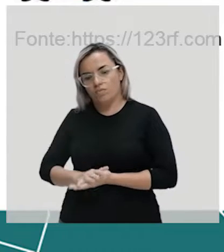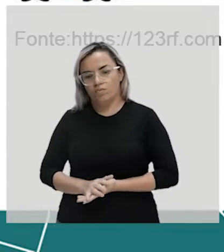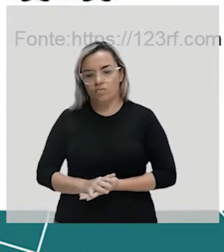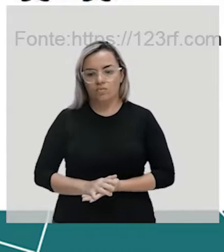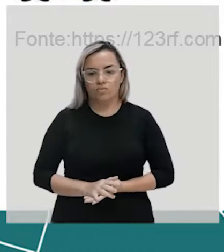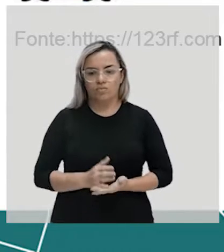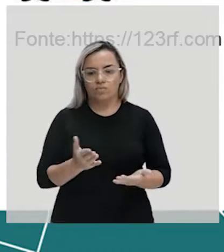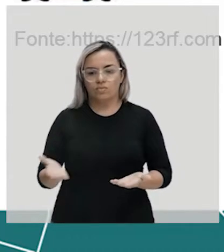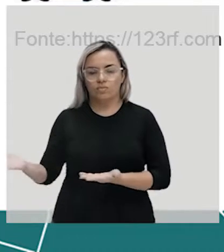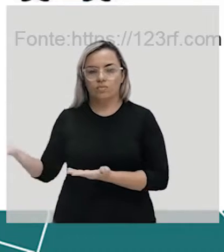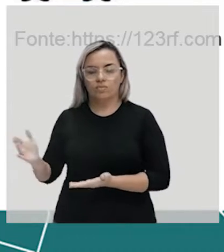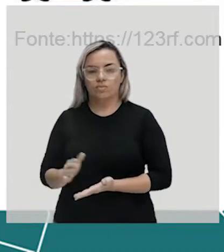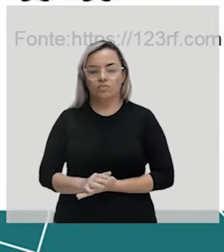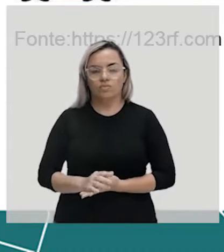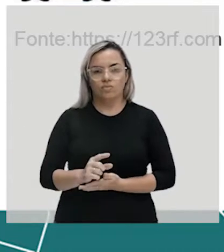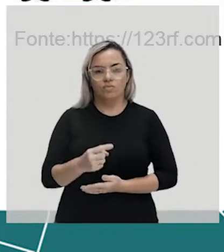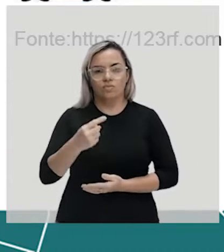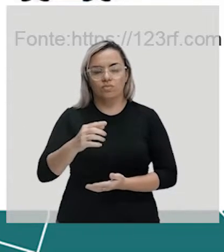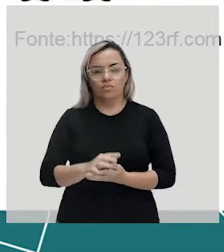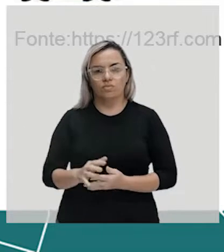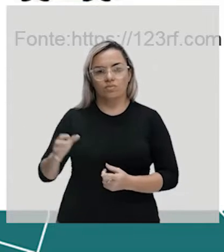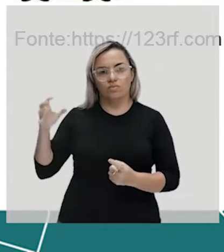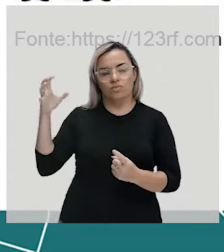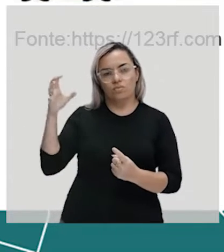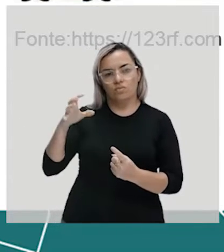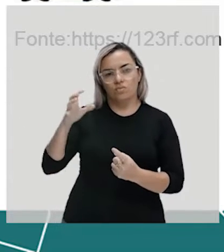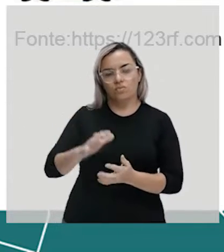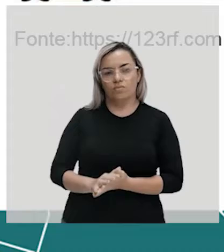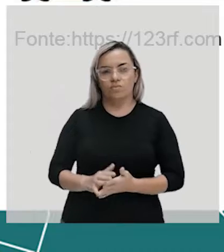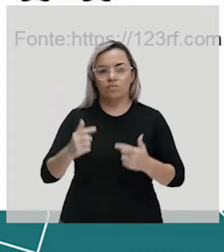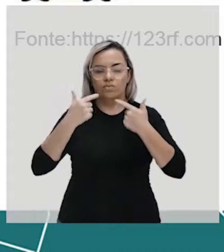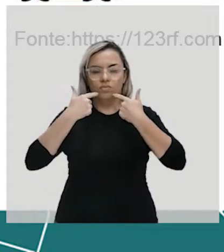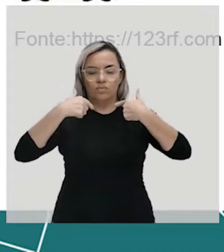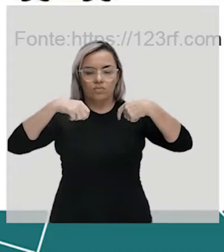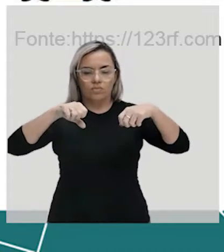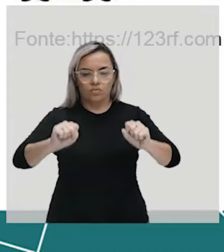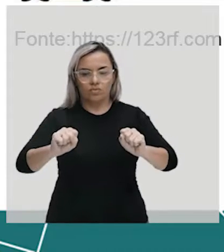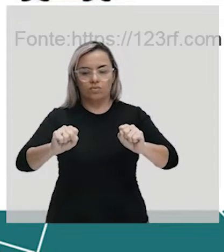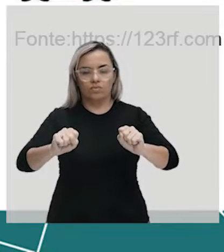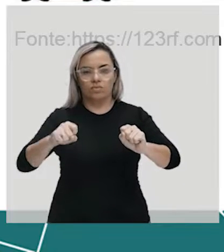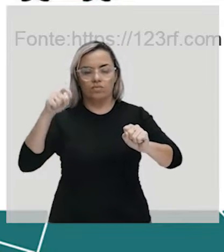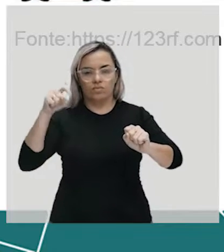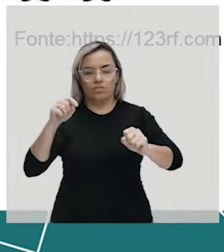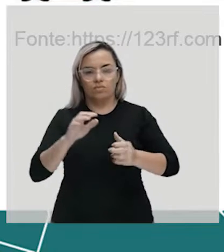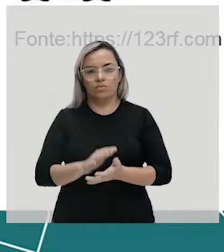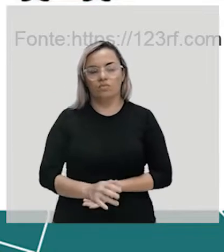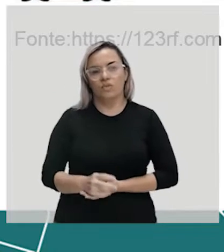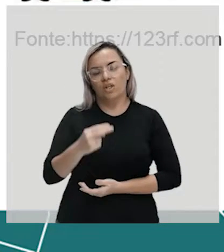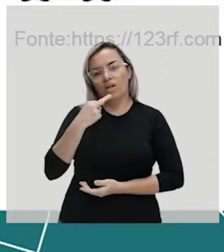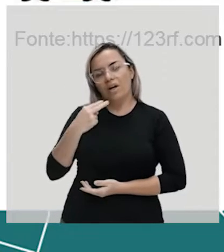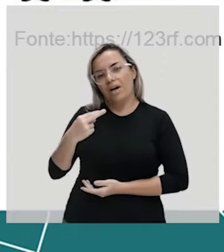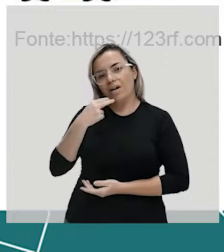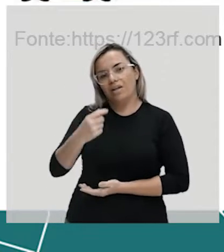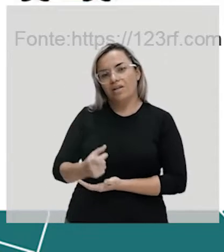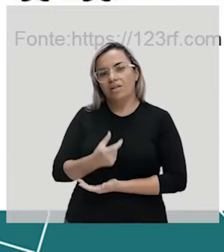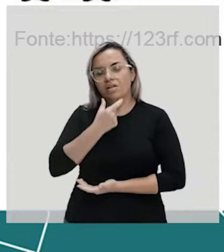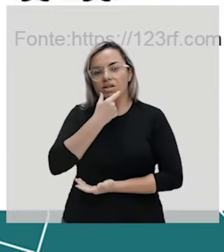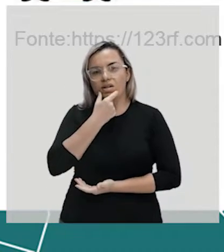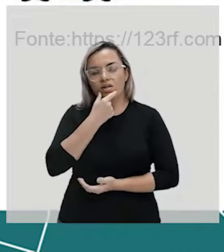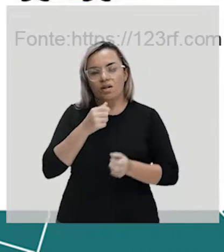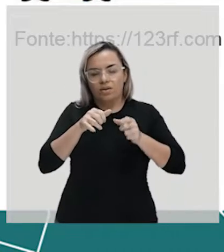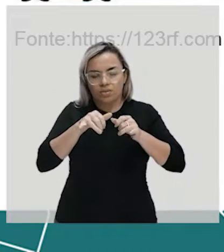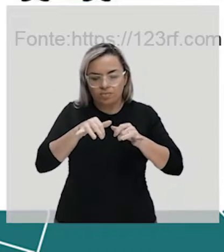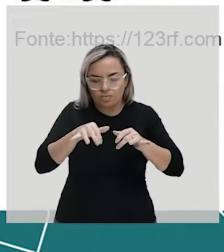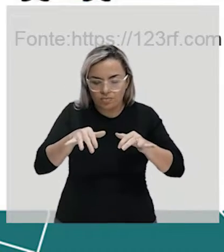uma das grandes influências e Justamente a questão linguística o inglês a língua inglesa ele começa a se